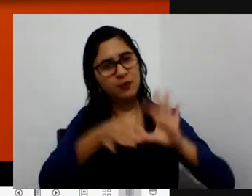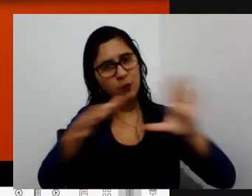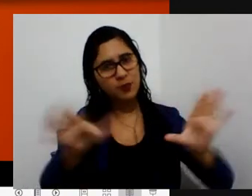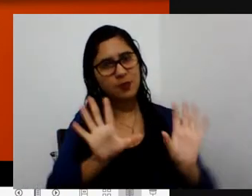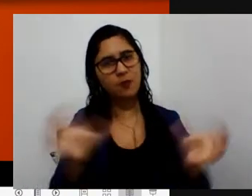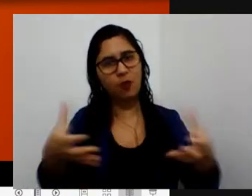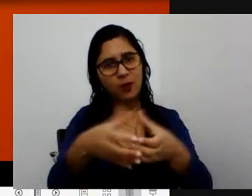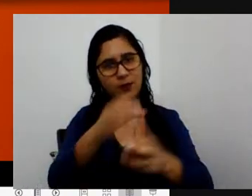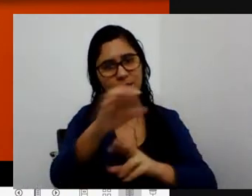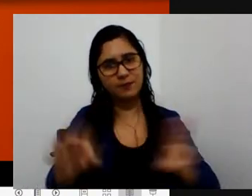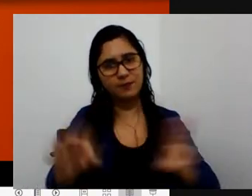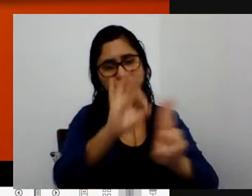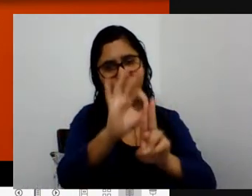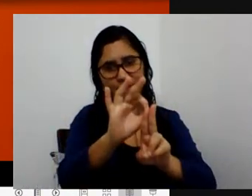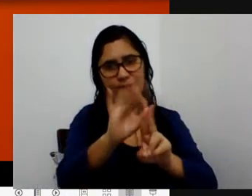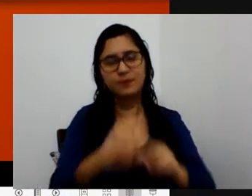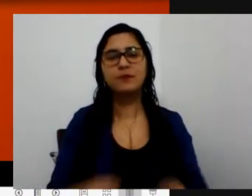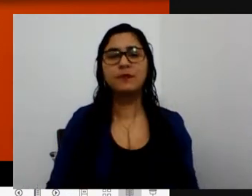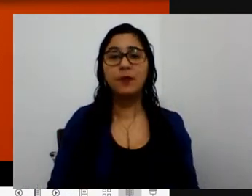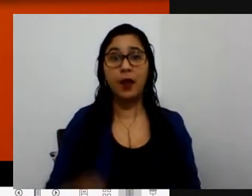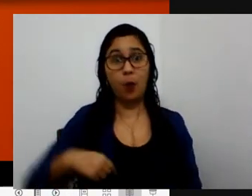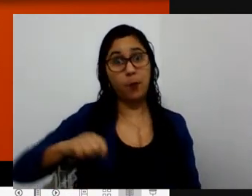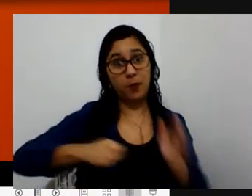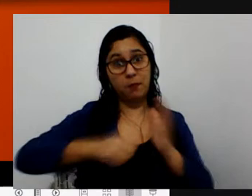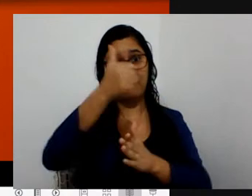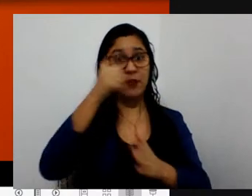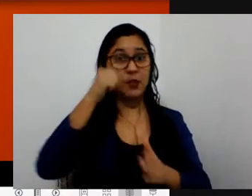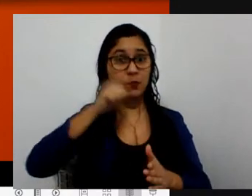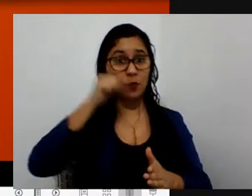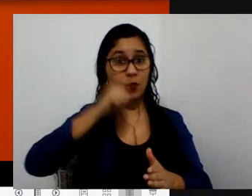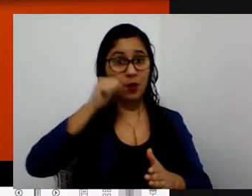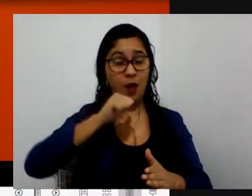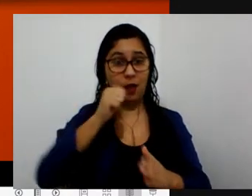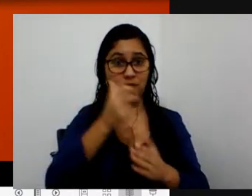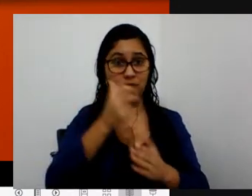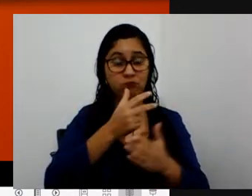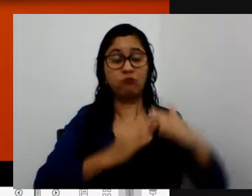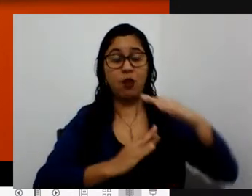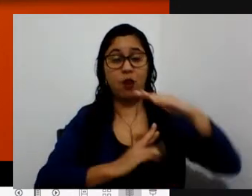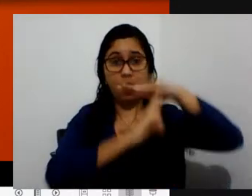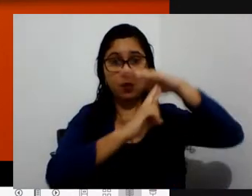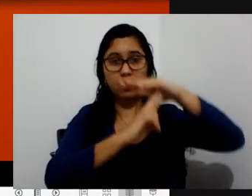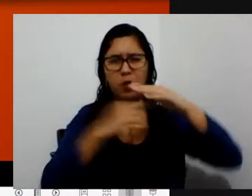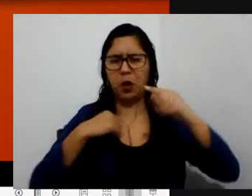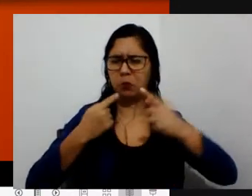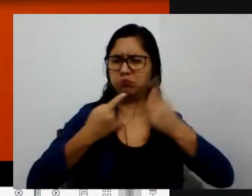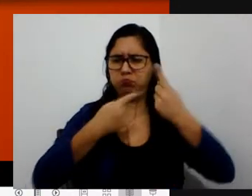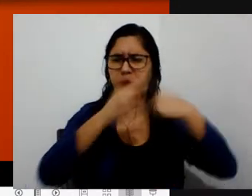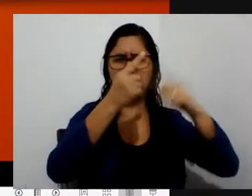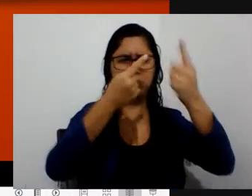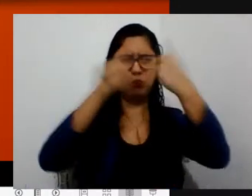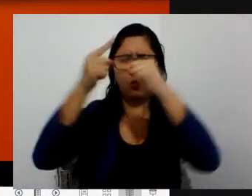comunidade UFSCar. Como primeira mulher eleita reitora da UFSCar, tive que superar muitos desafios, misoginia,